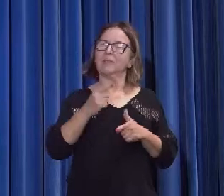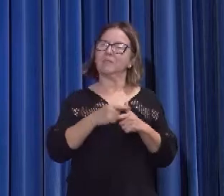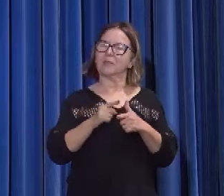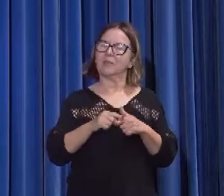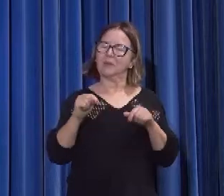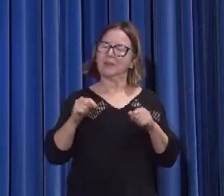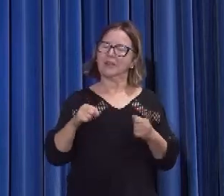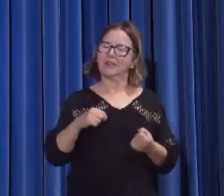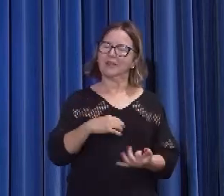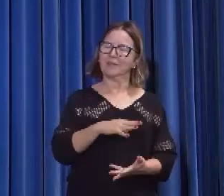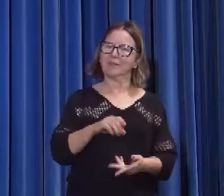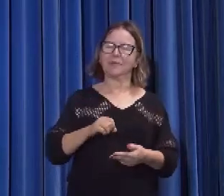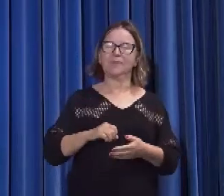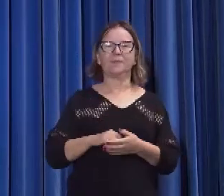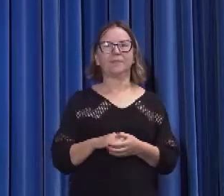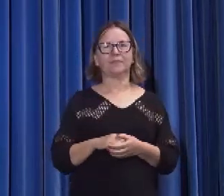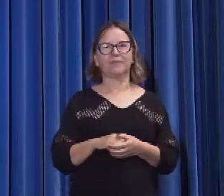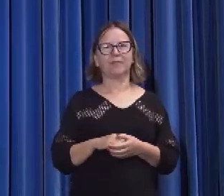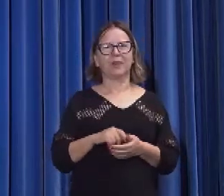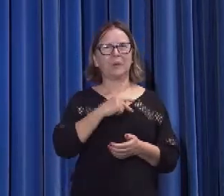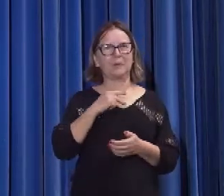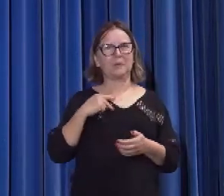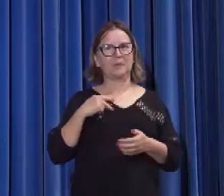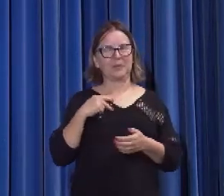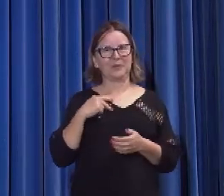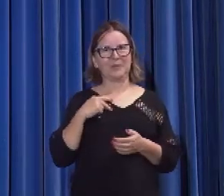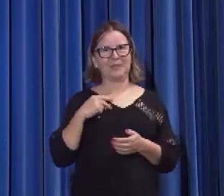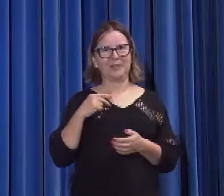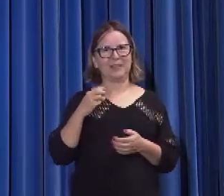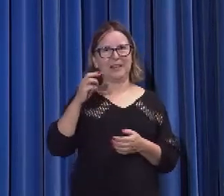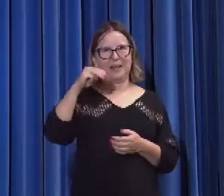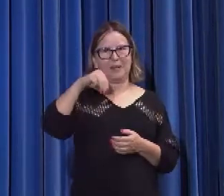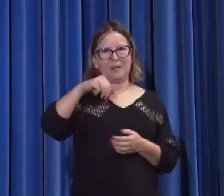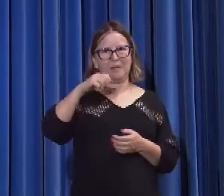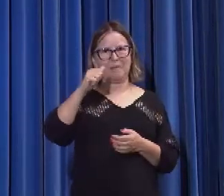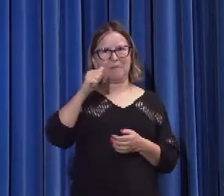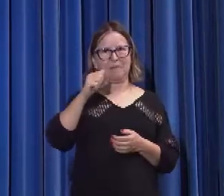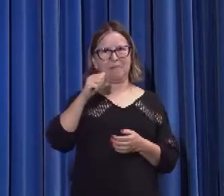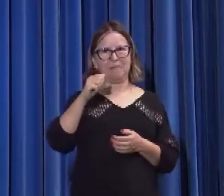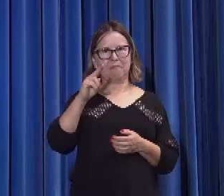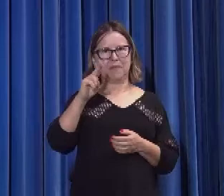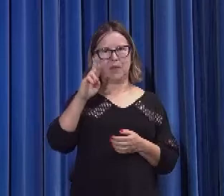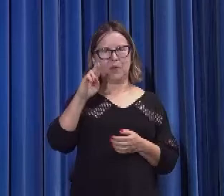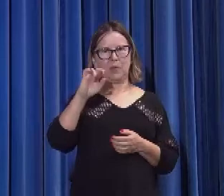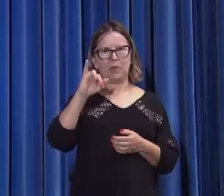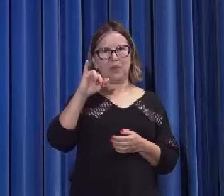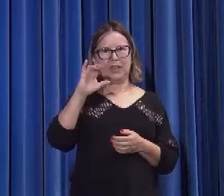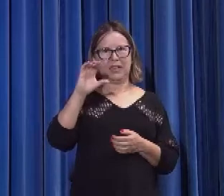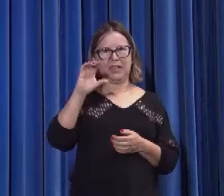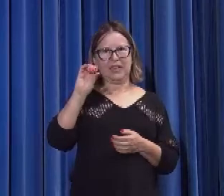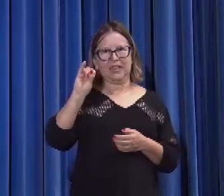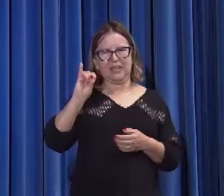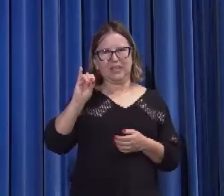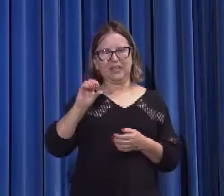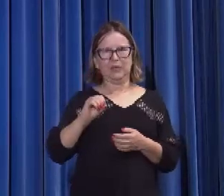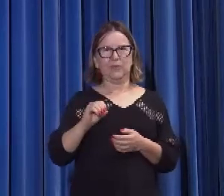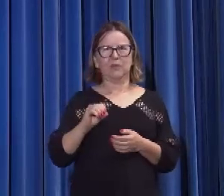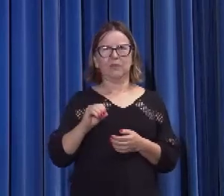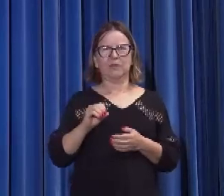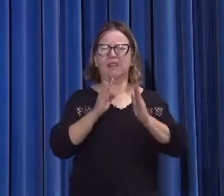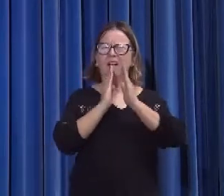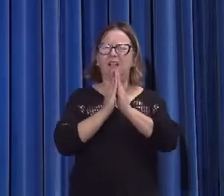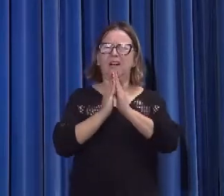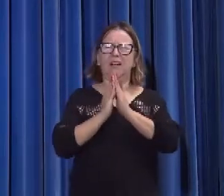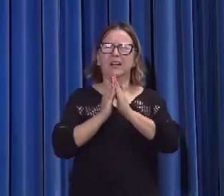em que as pessoas pedem para tirar isso, tirar aquilo, livrar disso, livrar daquilo.